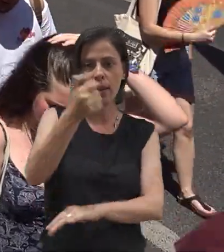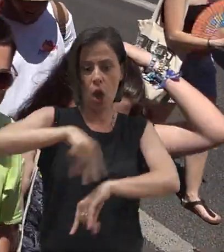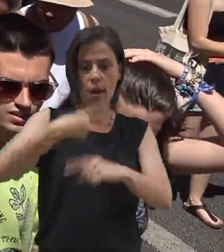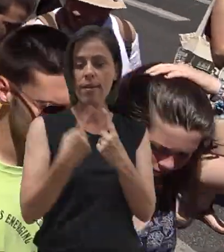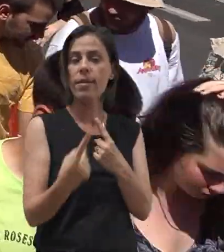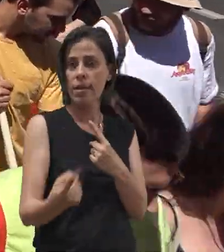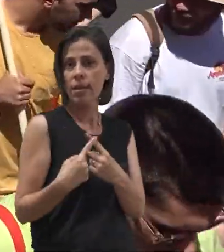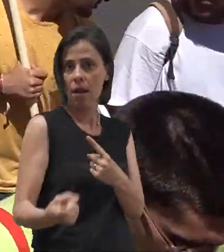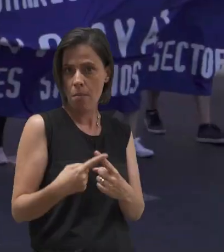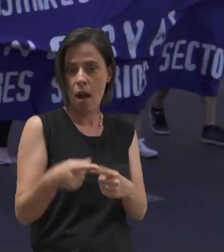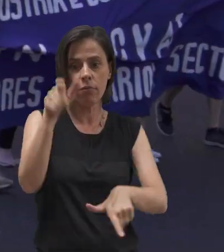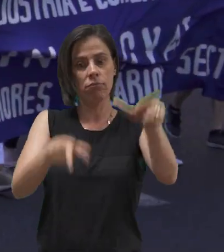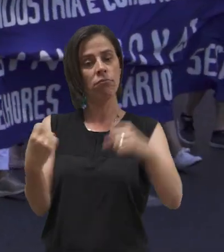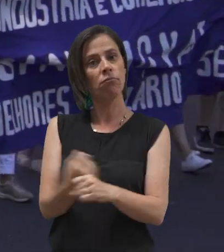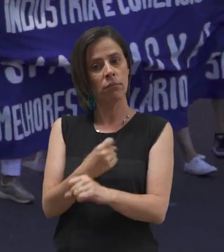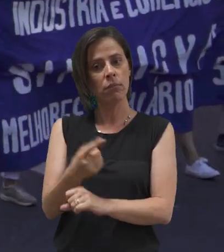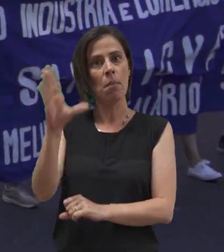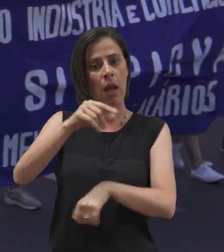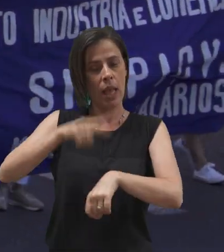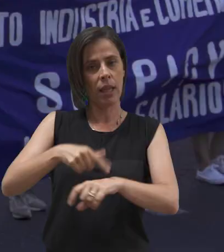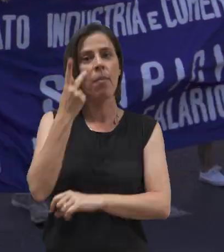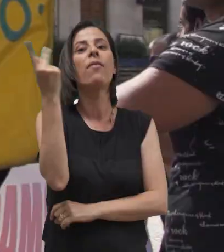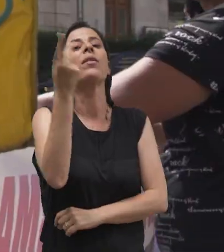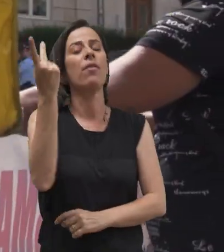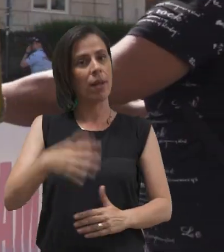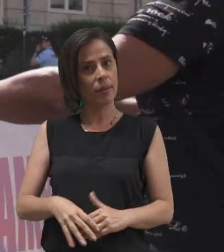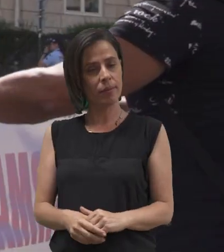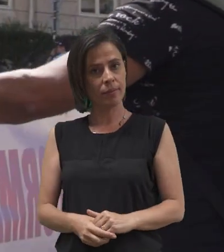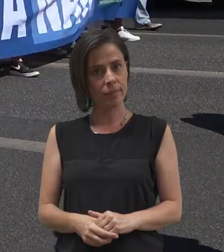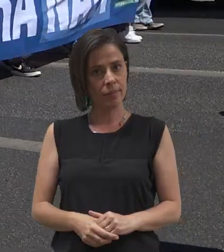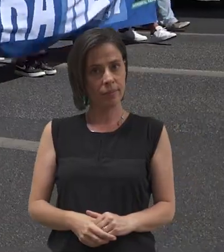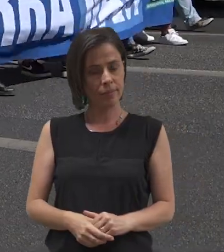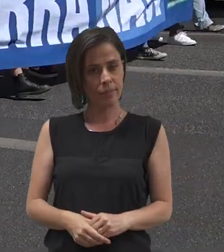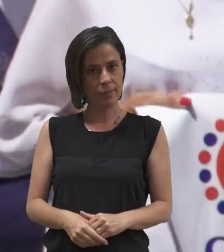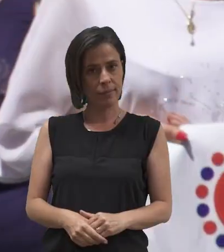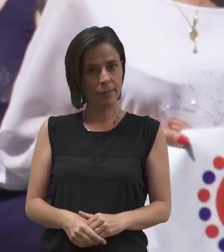horas semanais, para que os trabalhadores tenham mais tempo para viver.